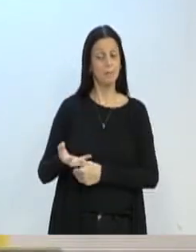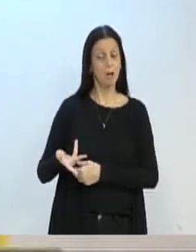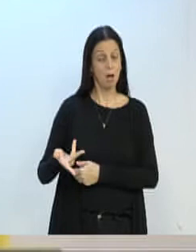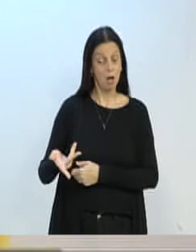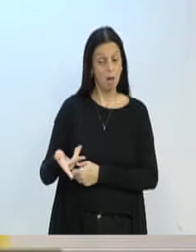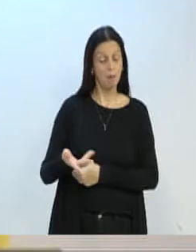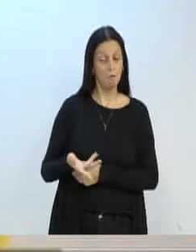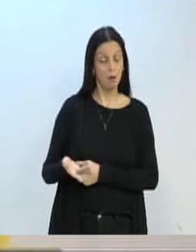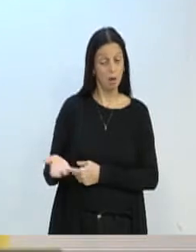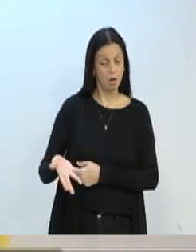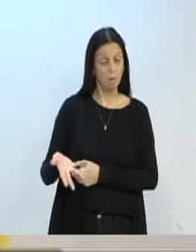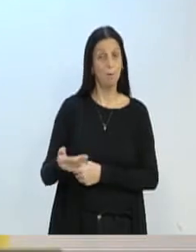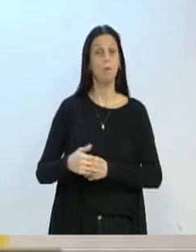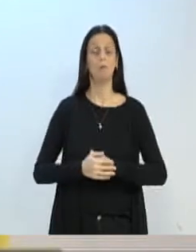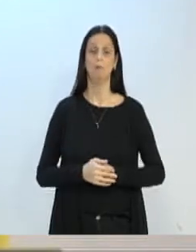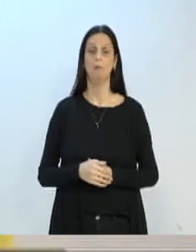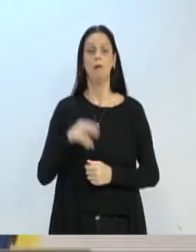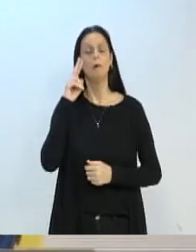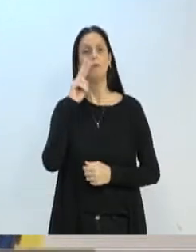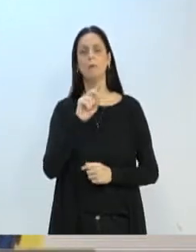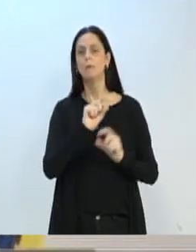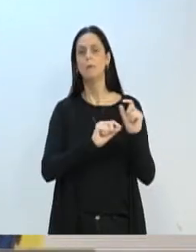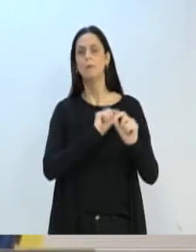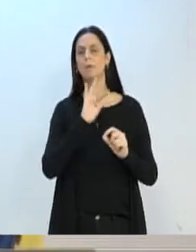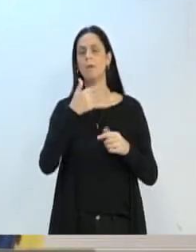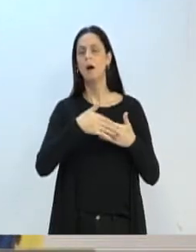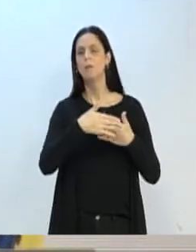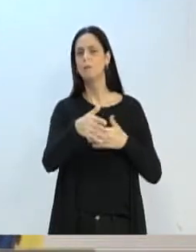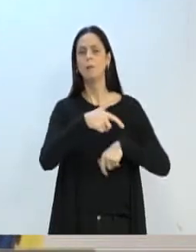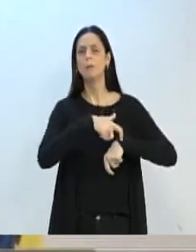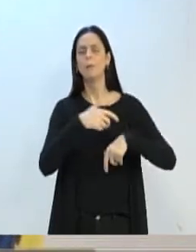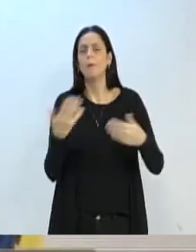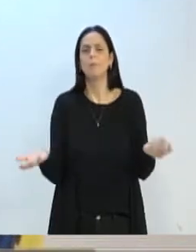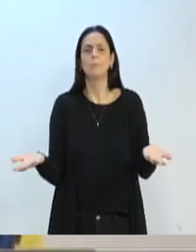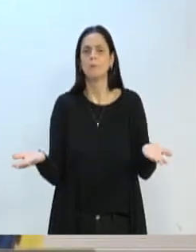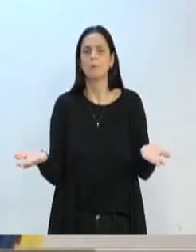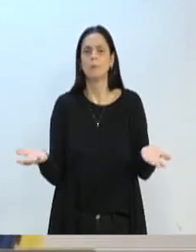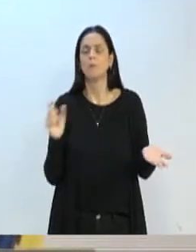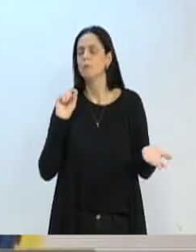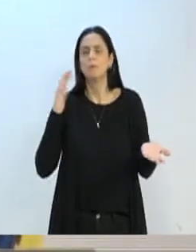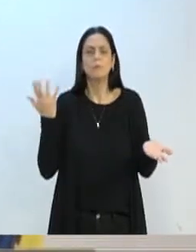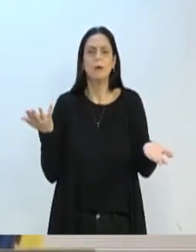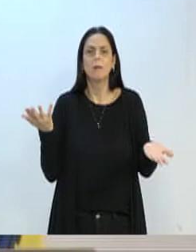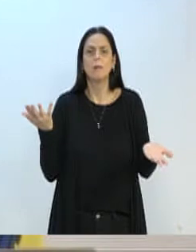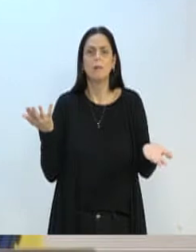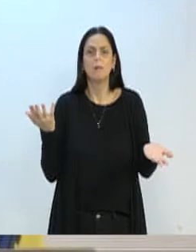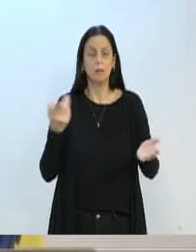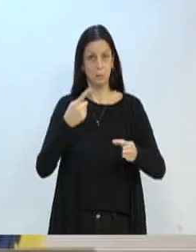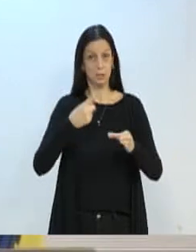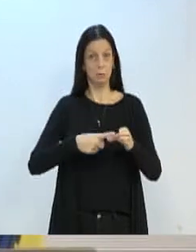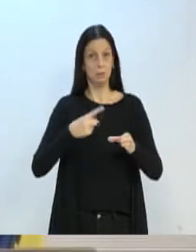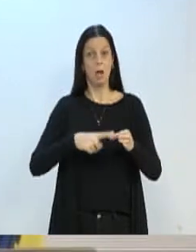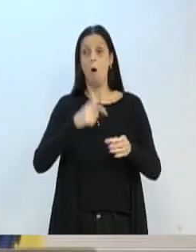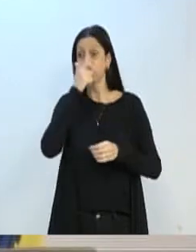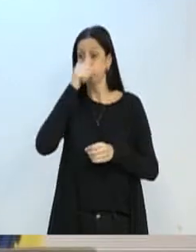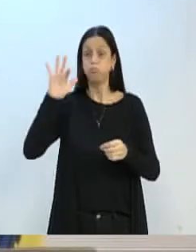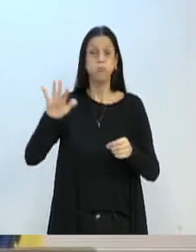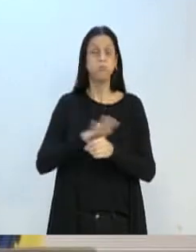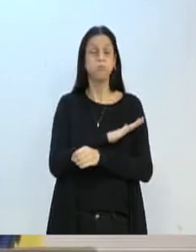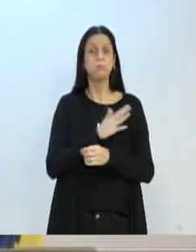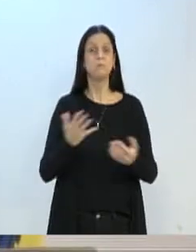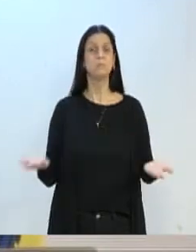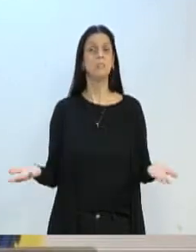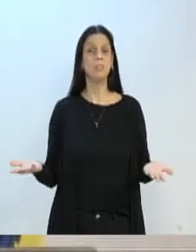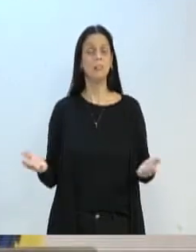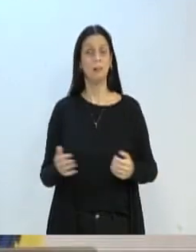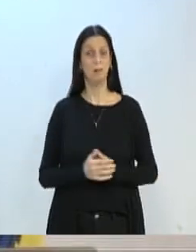e uma verificada no que vem acontecendo a nossa cidade a cidade está cheia as pessoas fazem